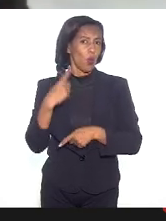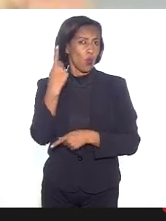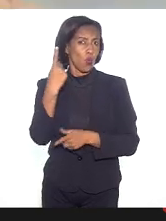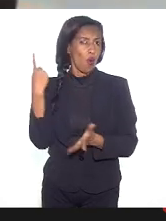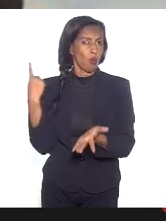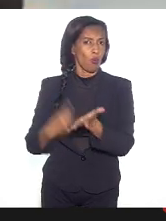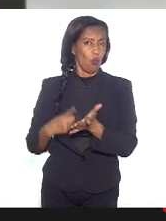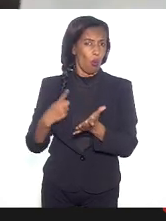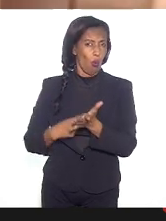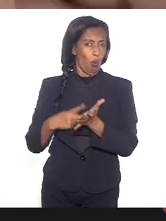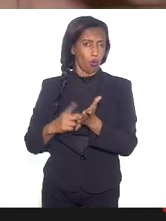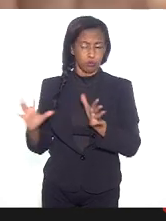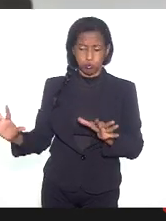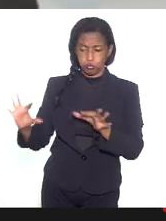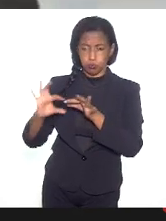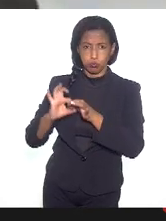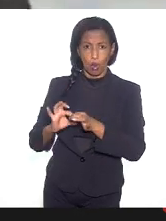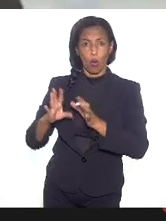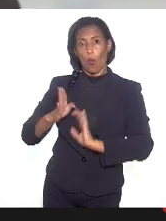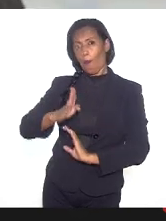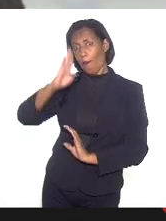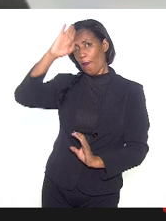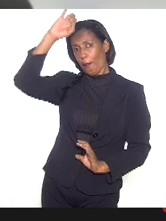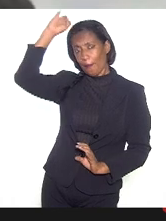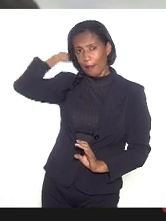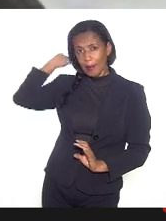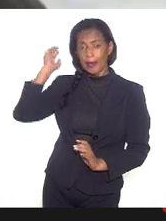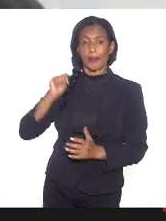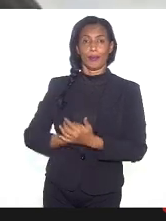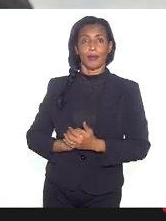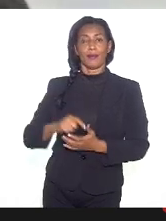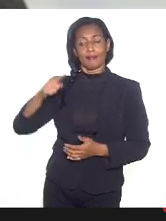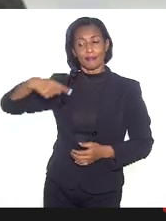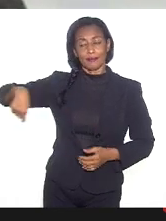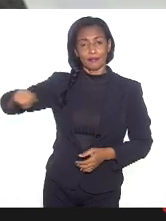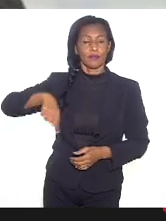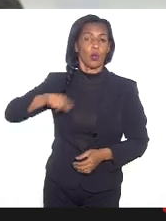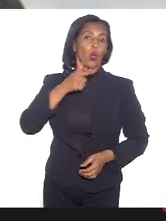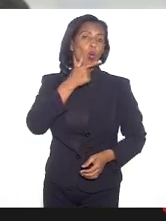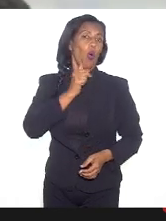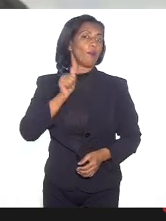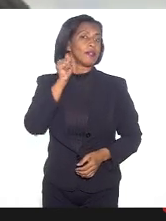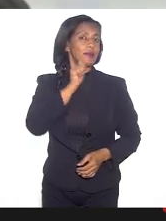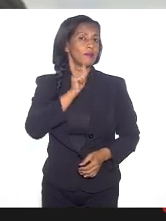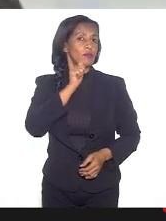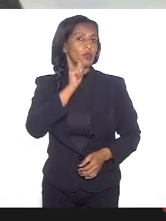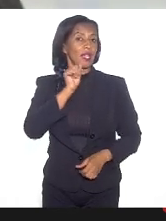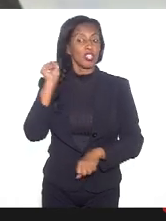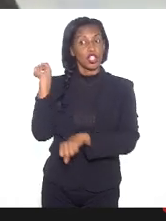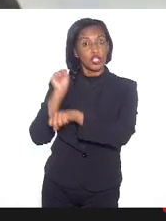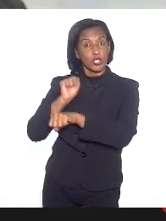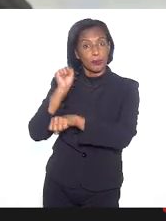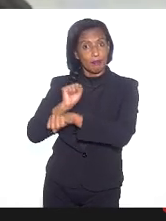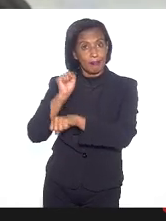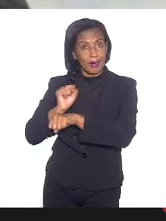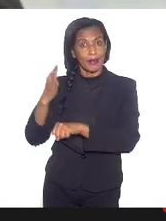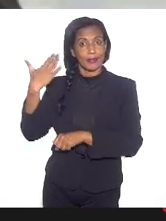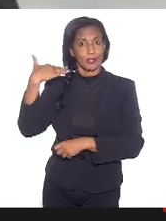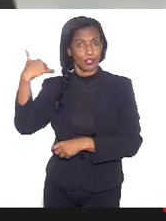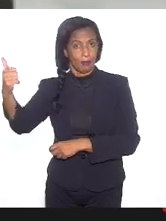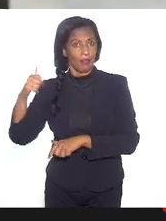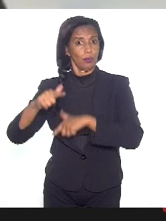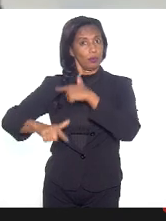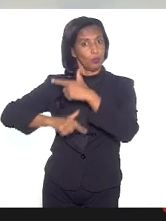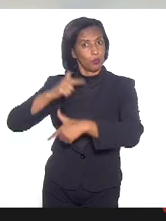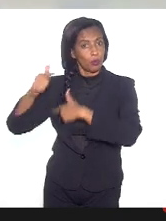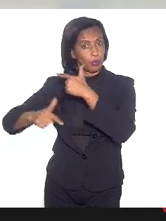acordo firmado com o Corpo de Bombeiros, que esses homens e mulheres que aguardam serem chamados para o concurso